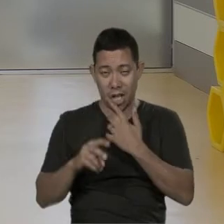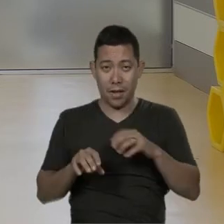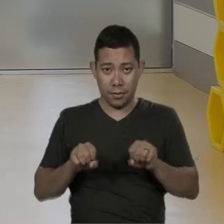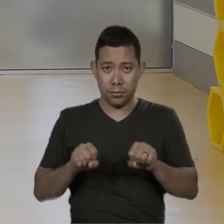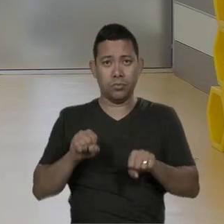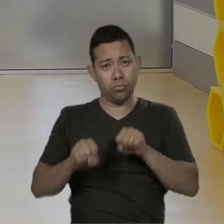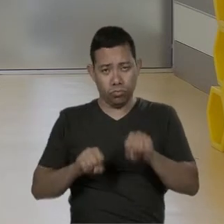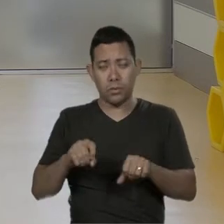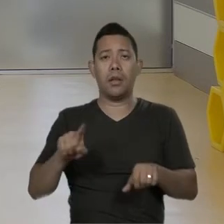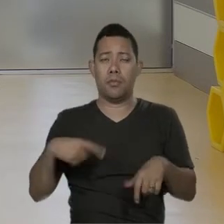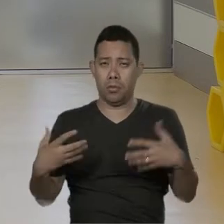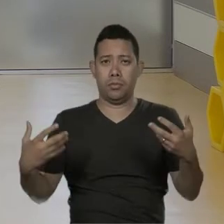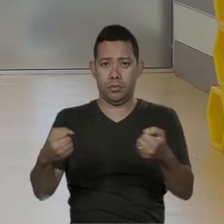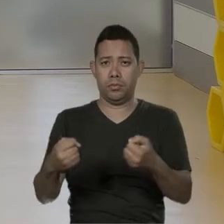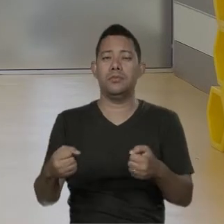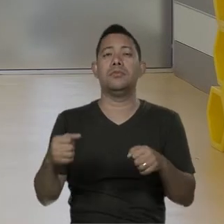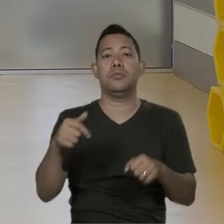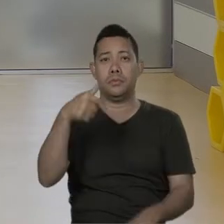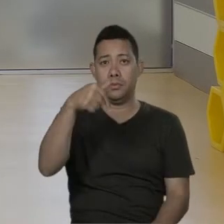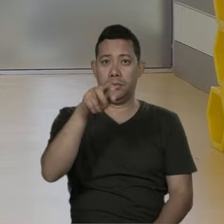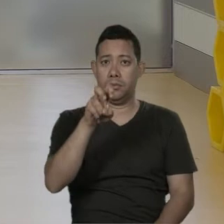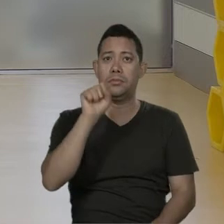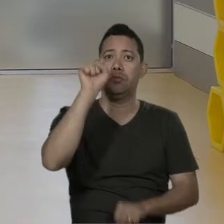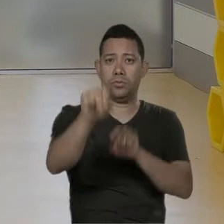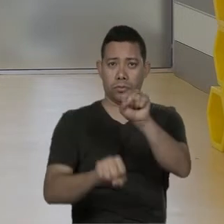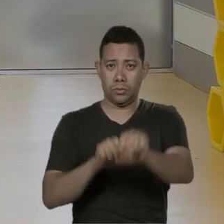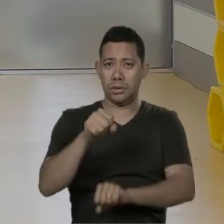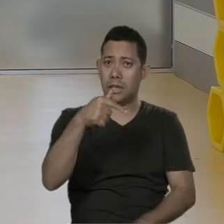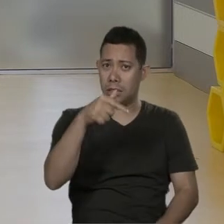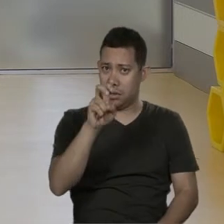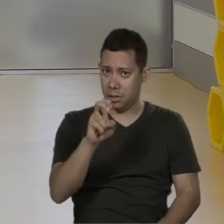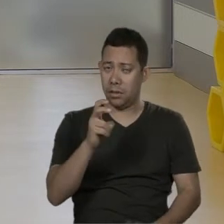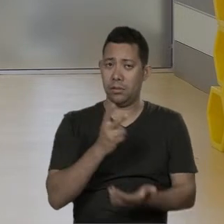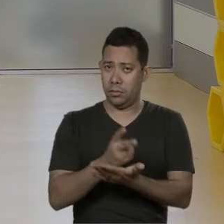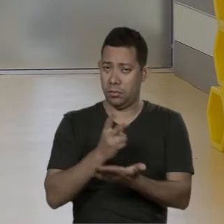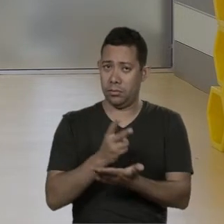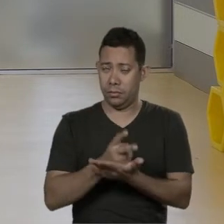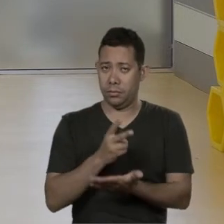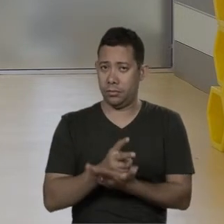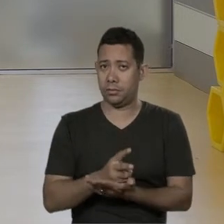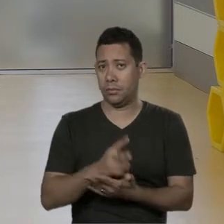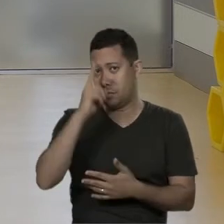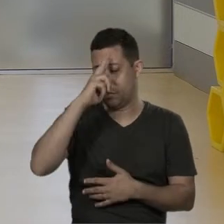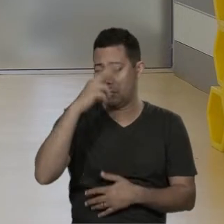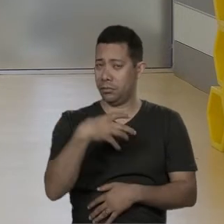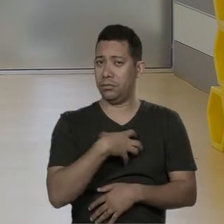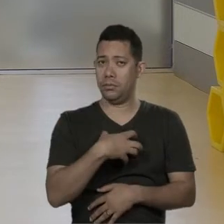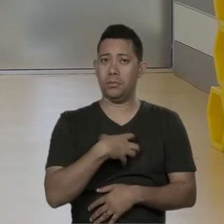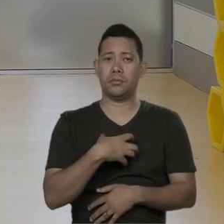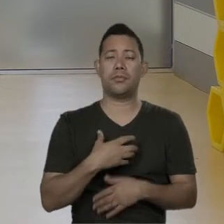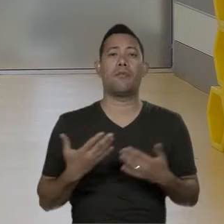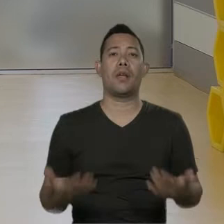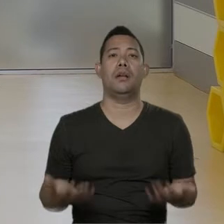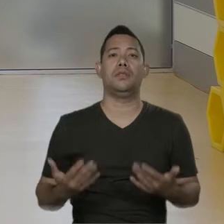ó. Até 75 de giro. 75 RPM. Aquela sensação leve